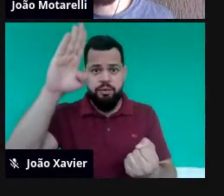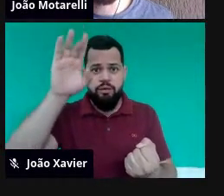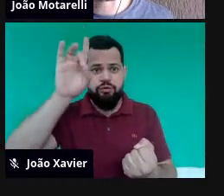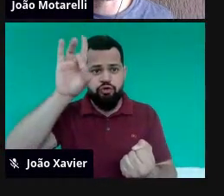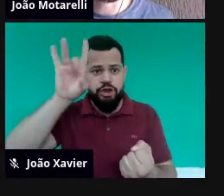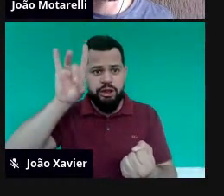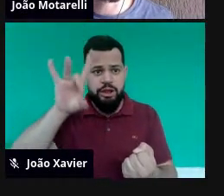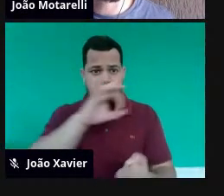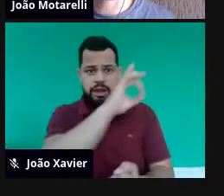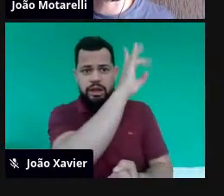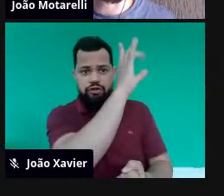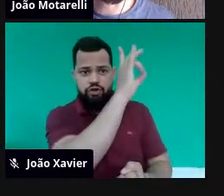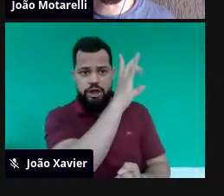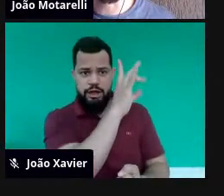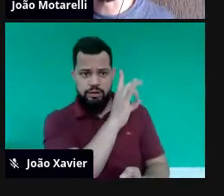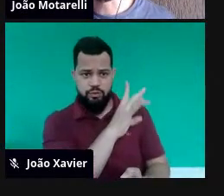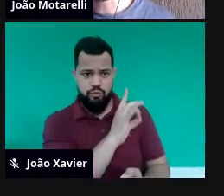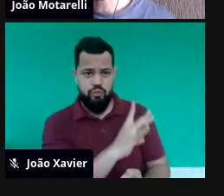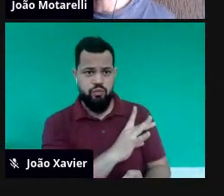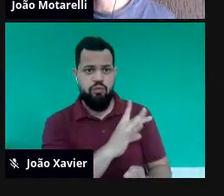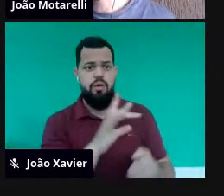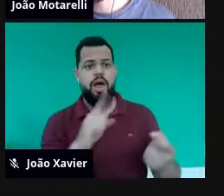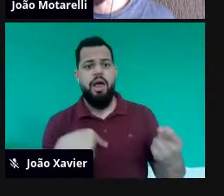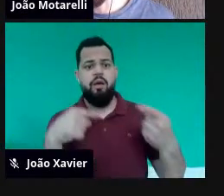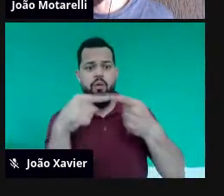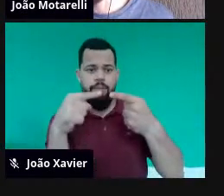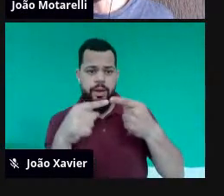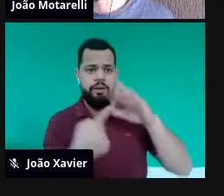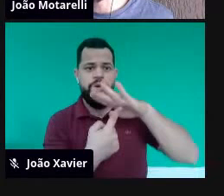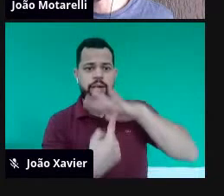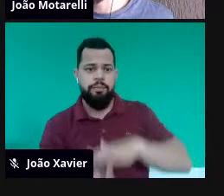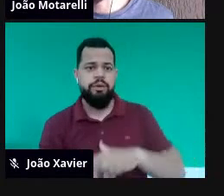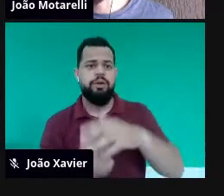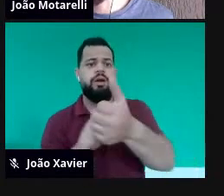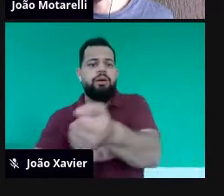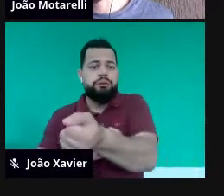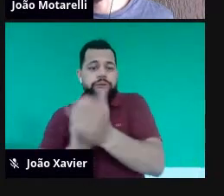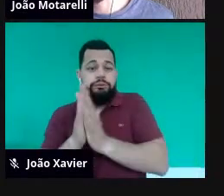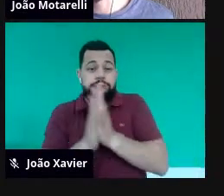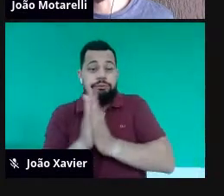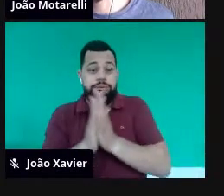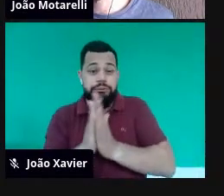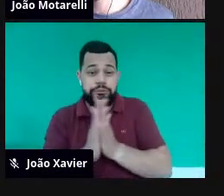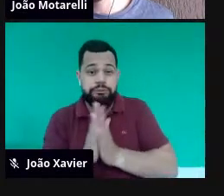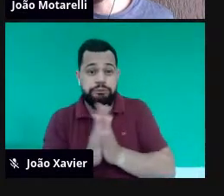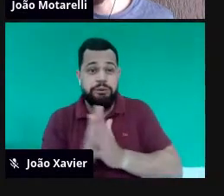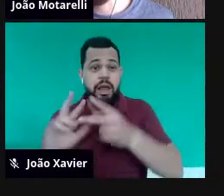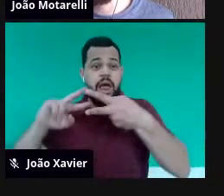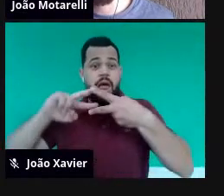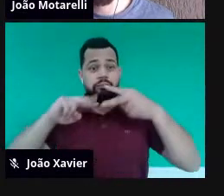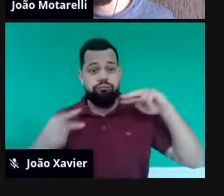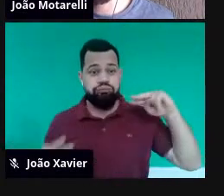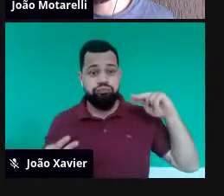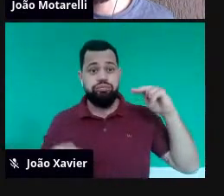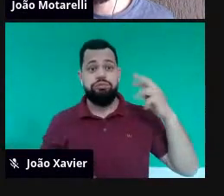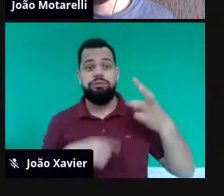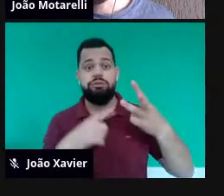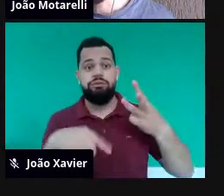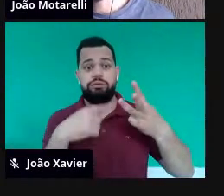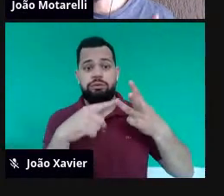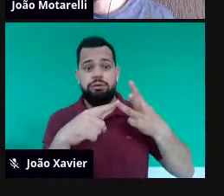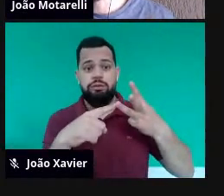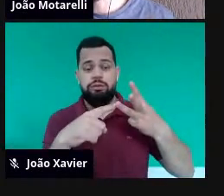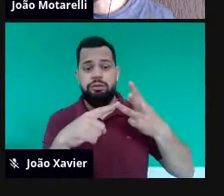de equipe, associado também com depressão, ansiedade, vulnerabilidade genética e perfeccionismo, com fatores de risco